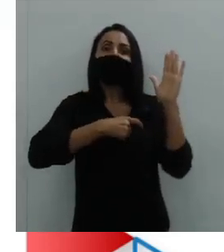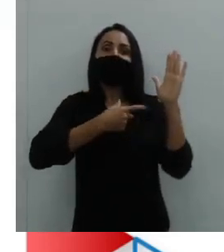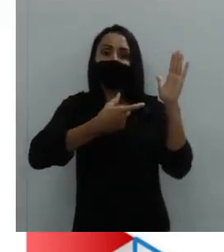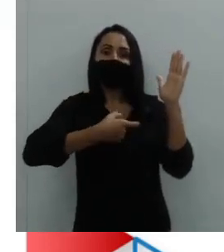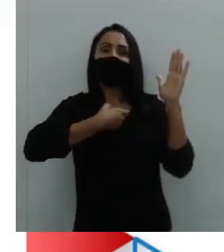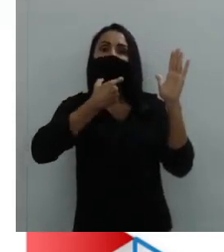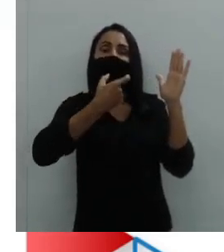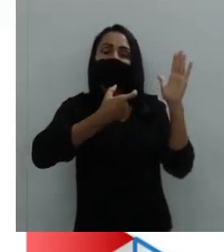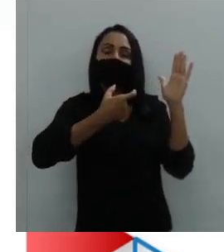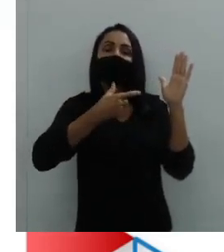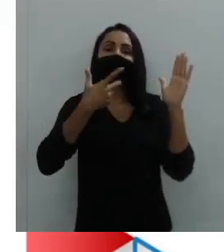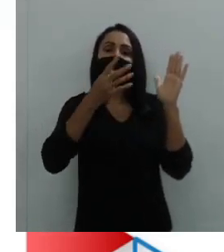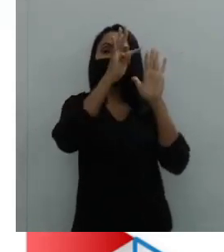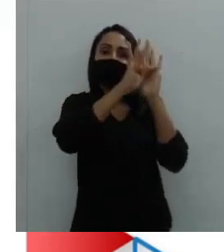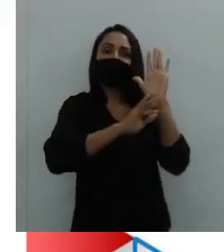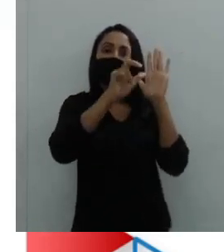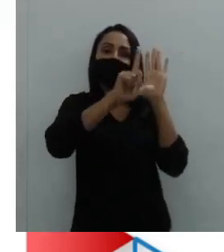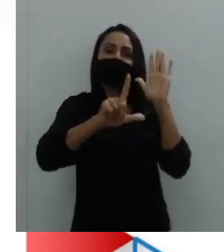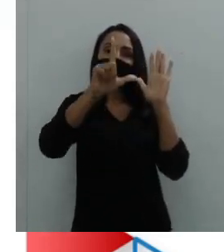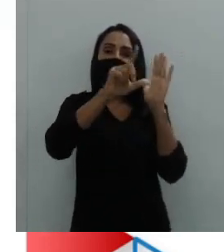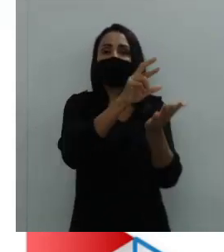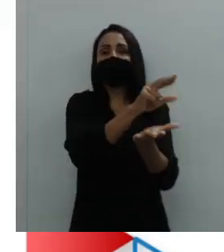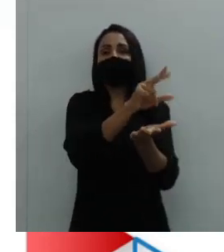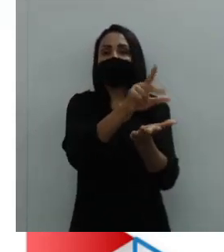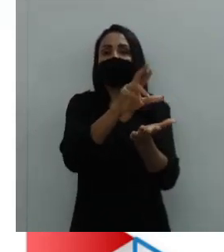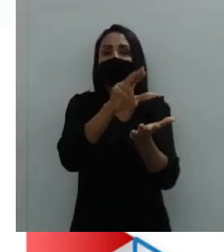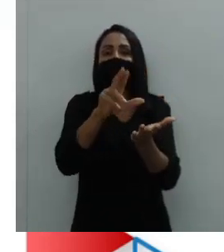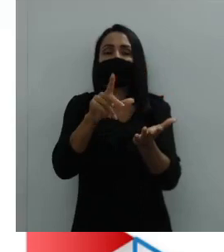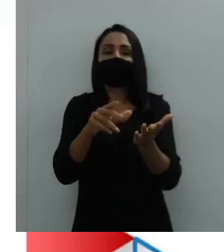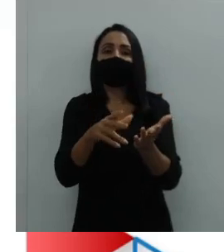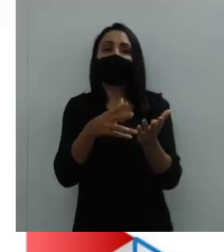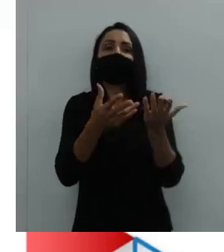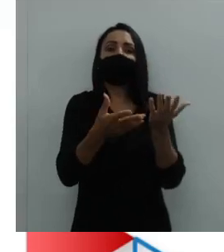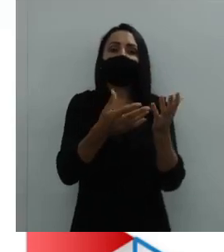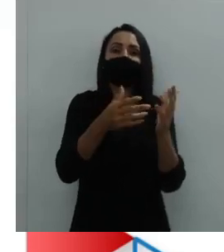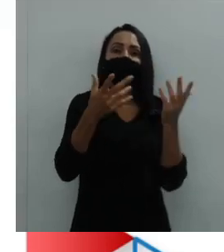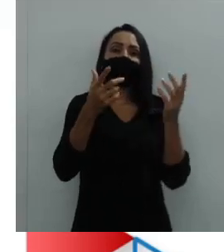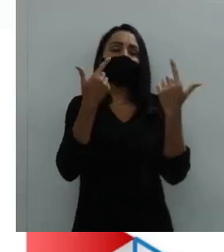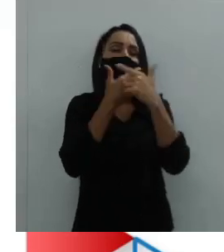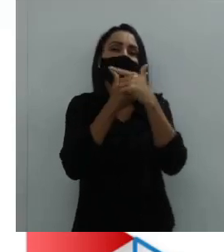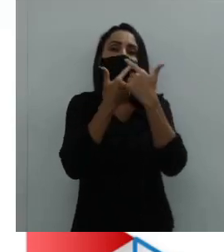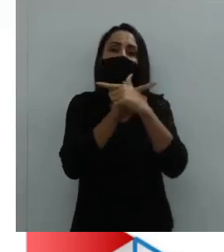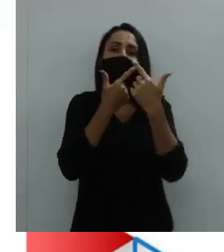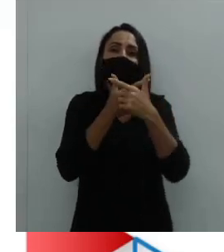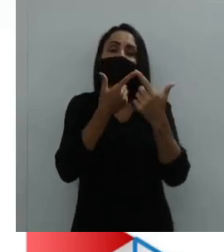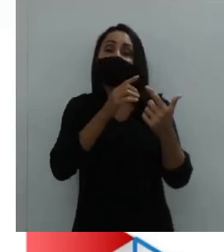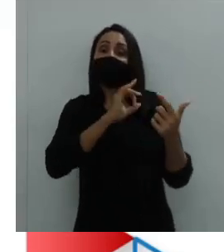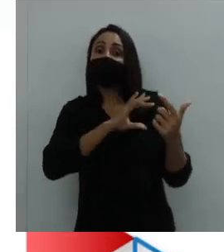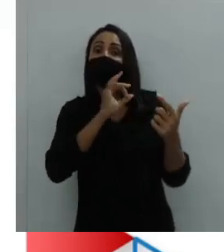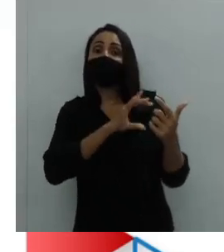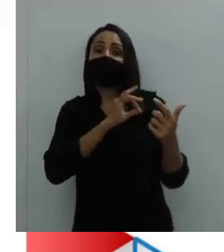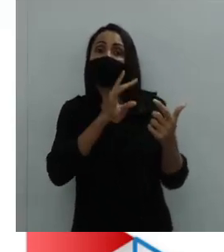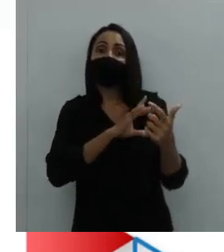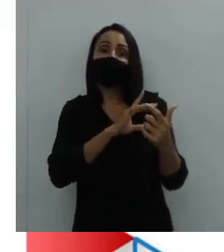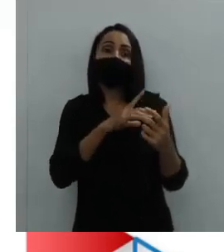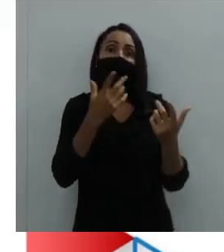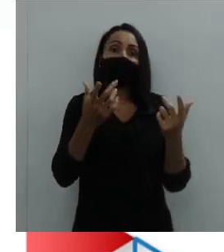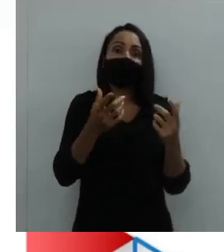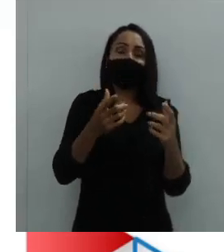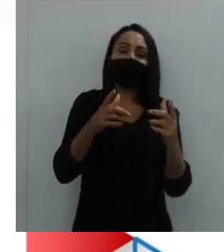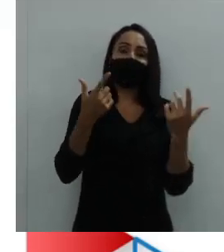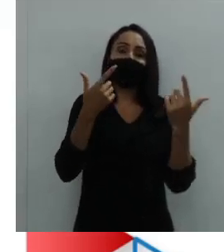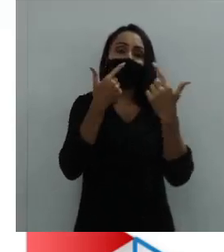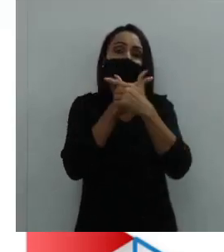textos literários diversos, contos de amor, de humor, suspense, terror,